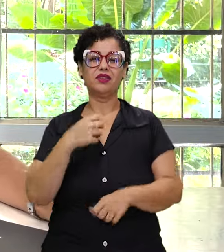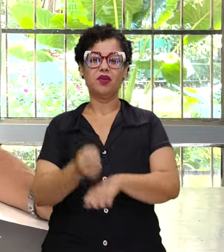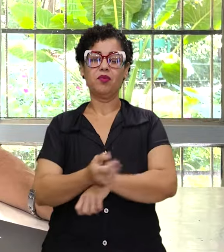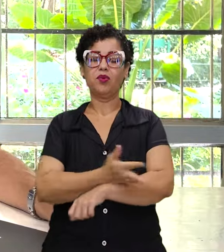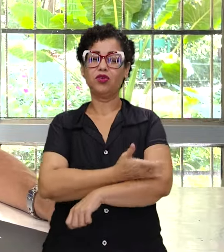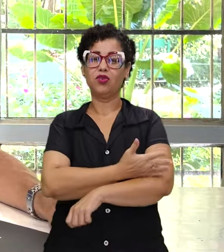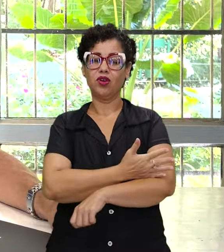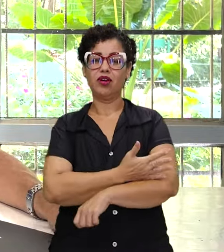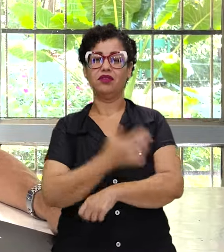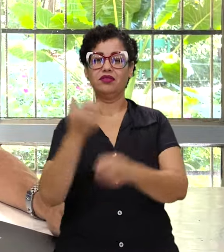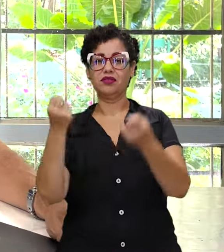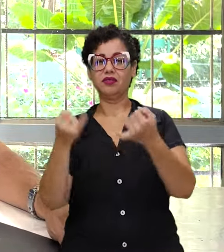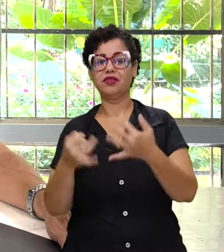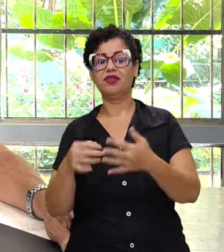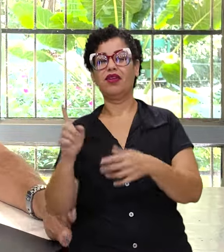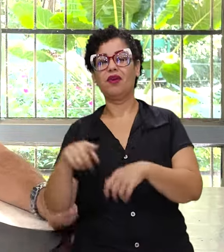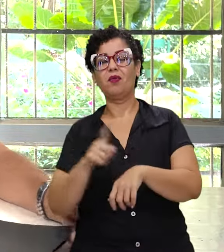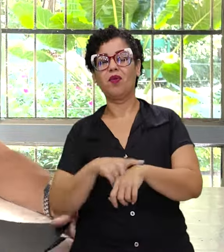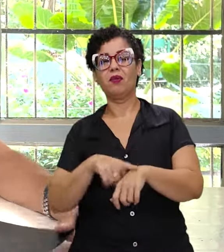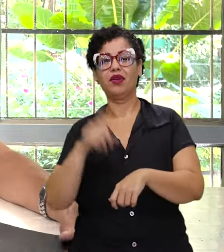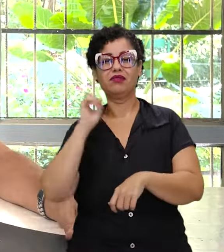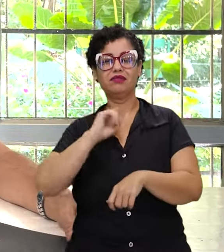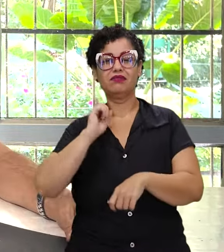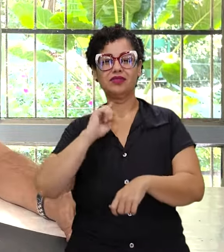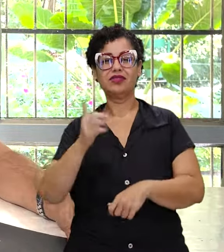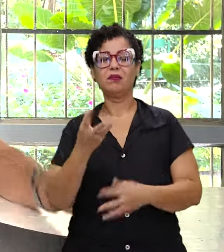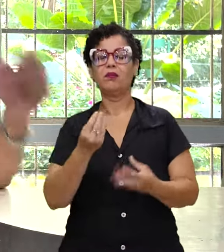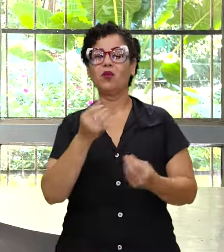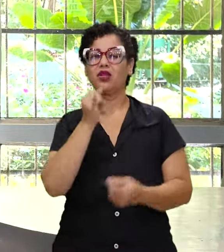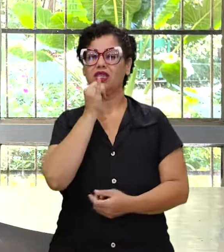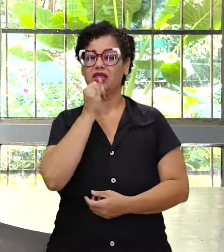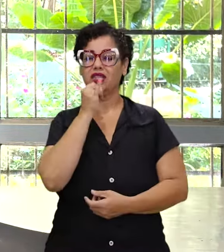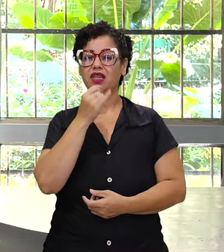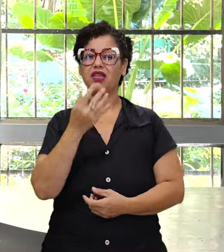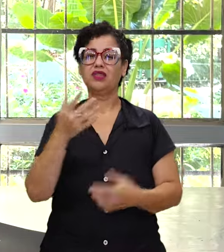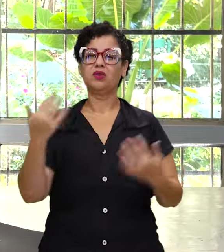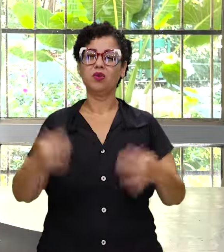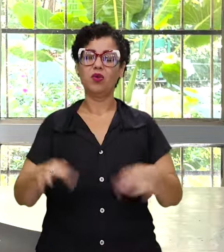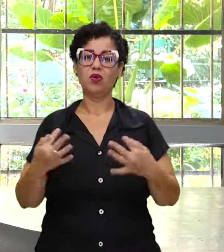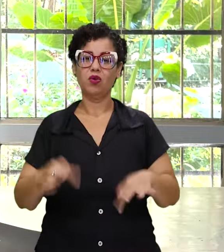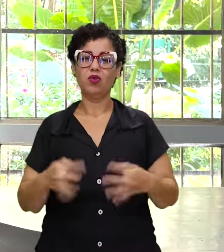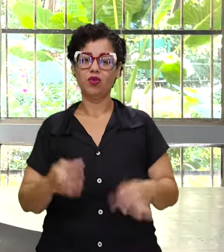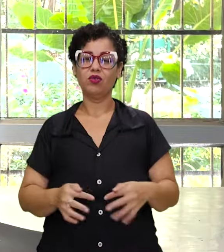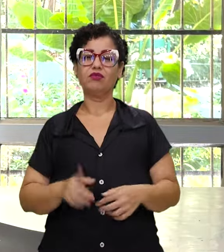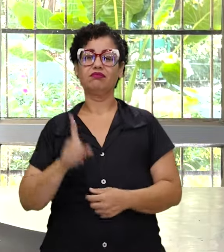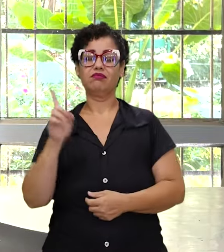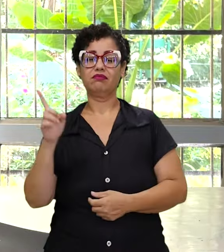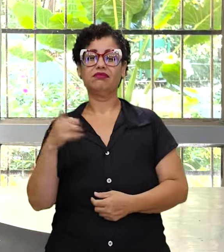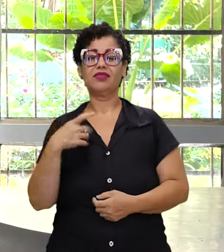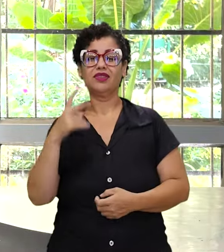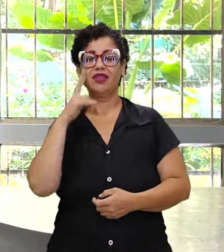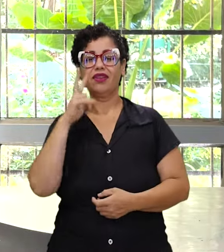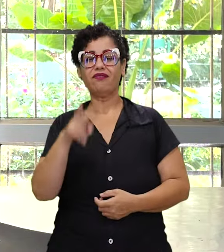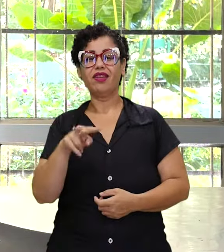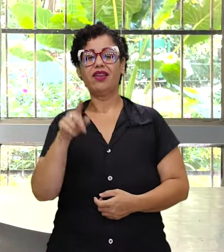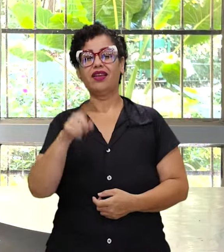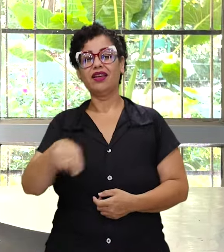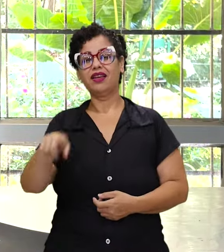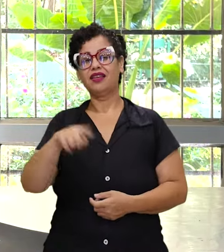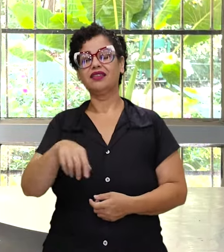falar isso aqui, porque foi um momento de muita tristeza, de muita dor para o Brasil. Mas eu queria ver isso aqui de uma